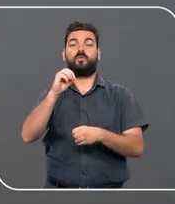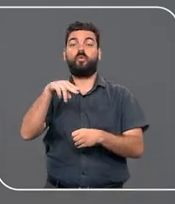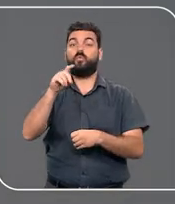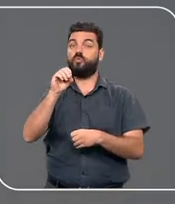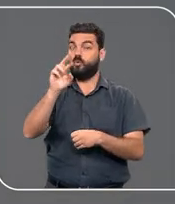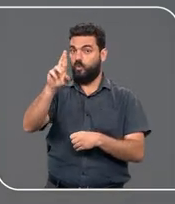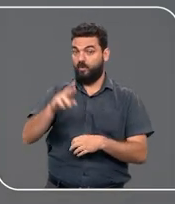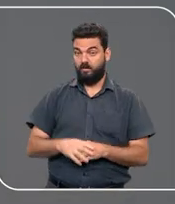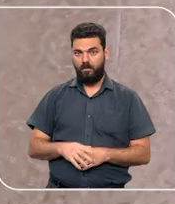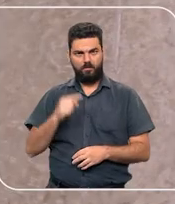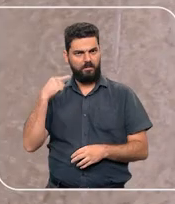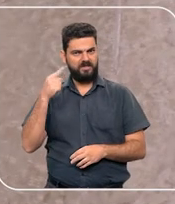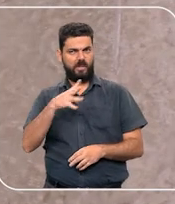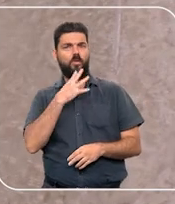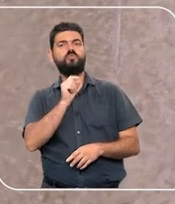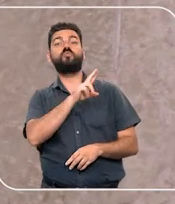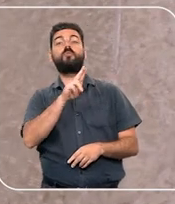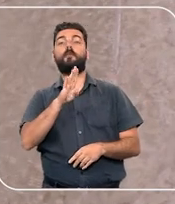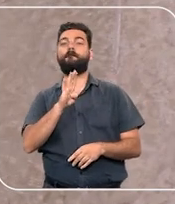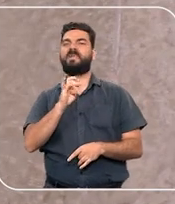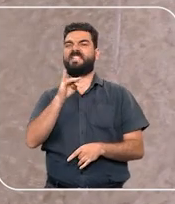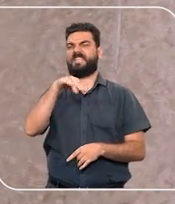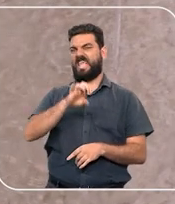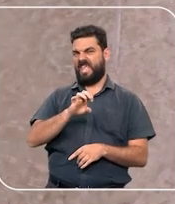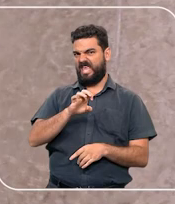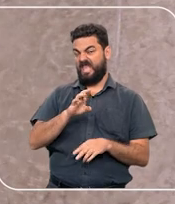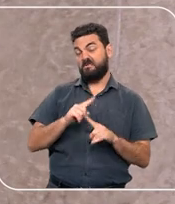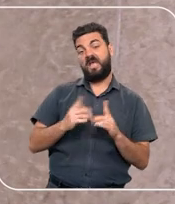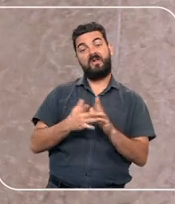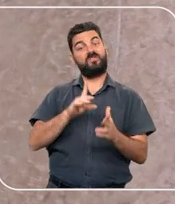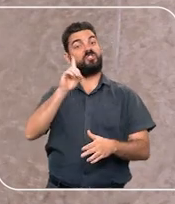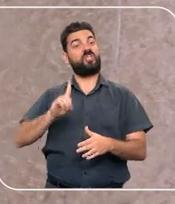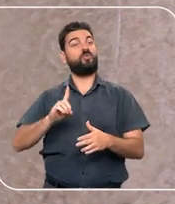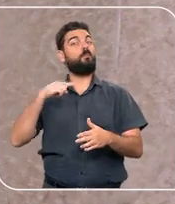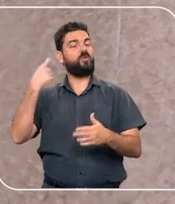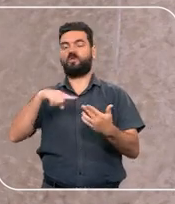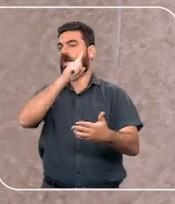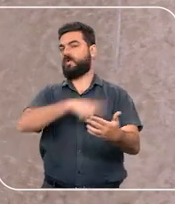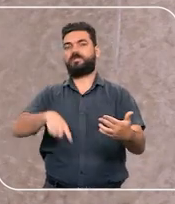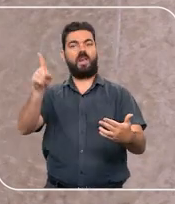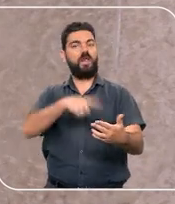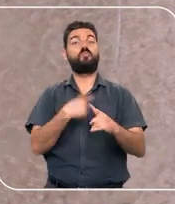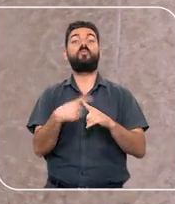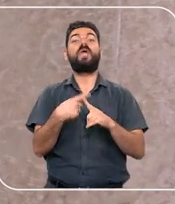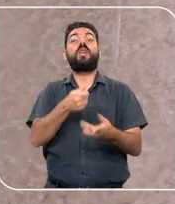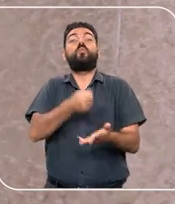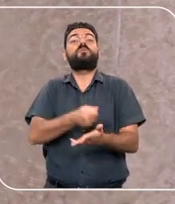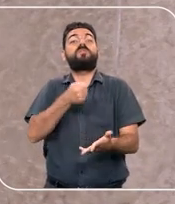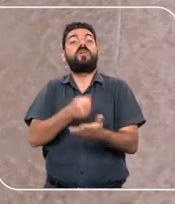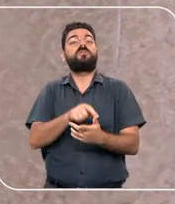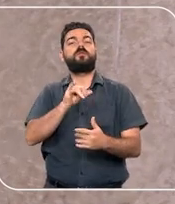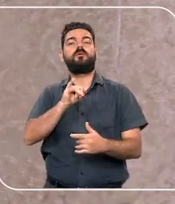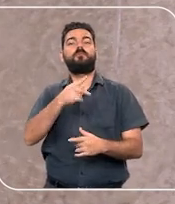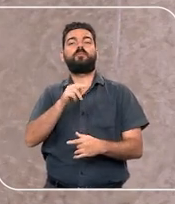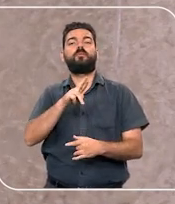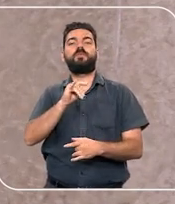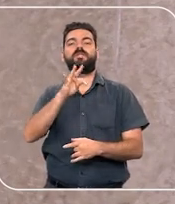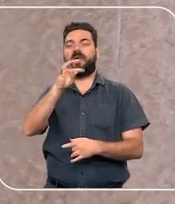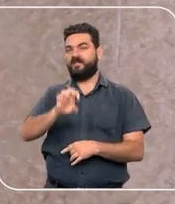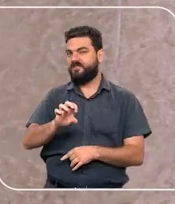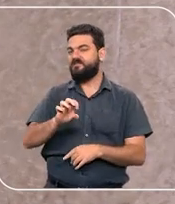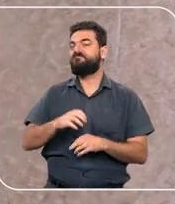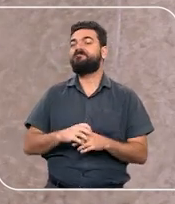de Codó no Maranhão o político conhecido como biné Figueiredo que também teve os direitos políticos suspensos ao ser condenado por